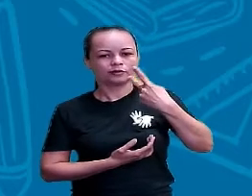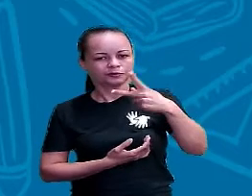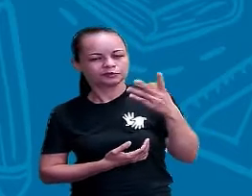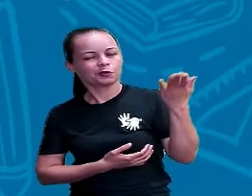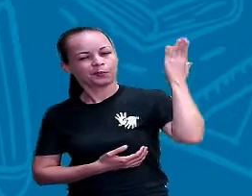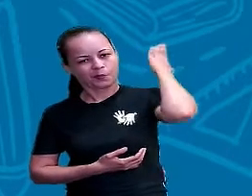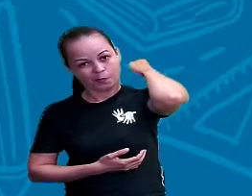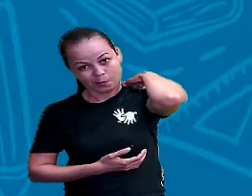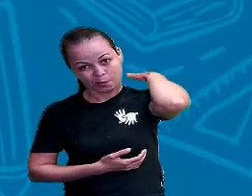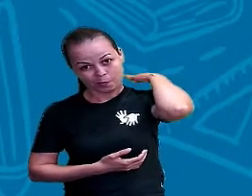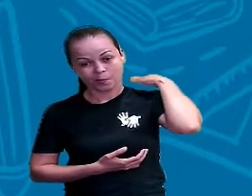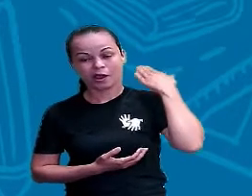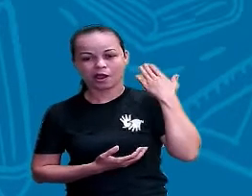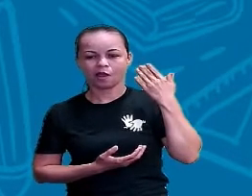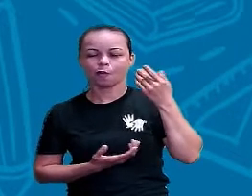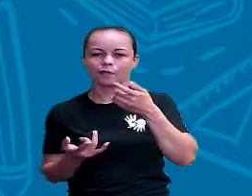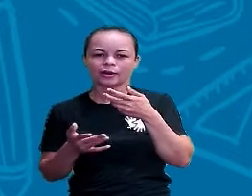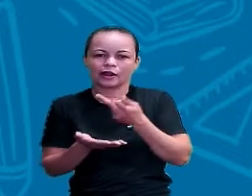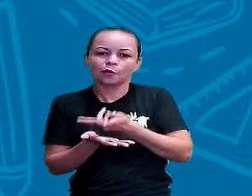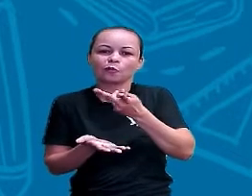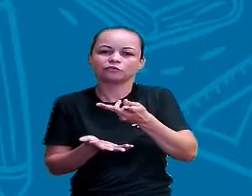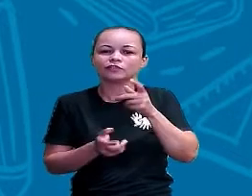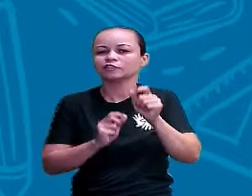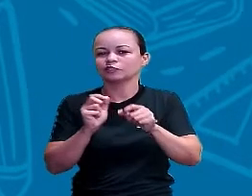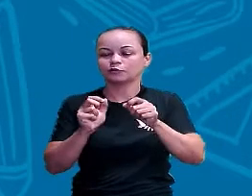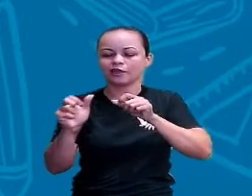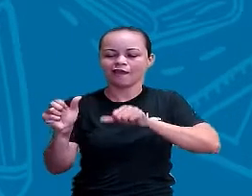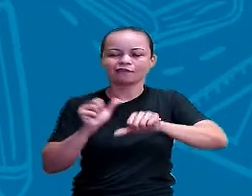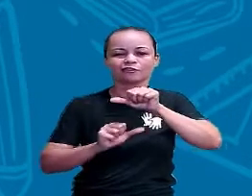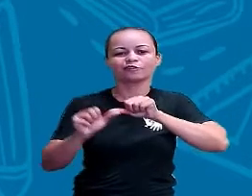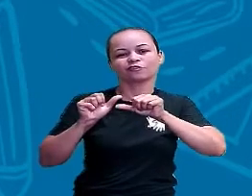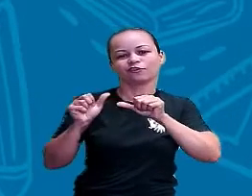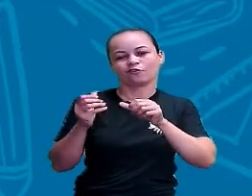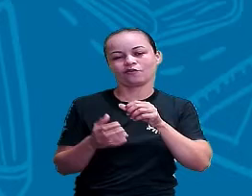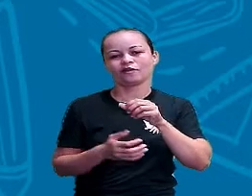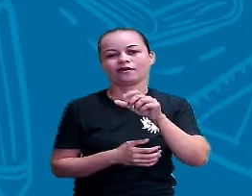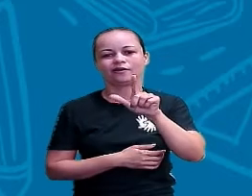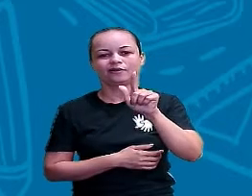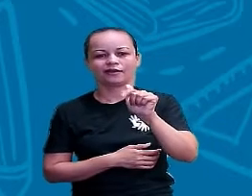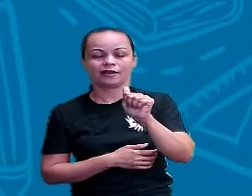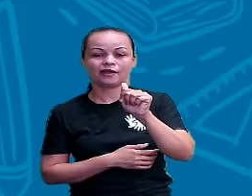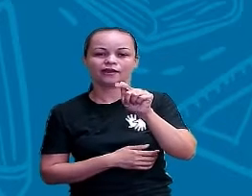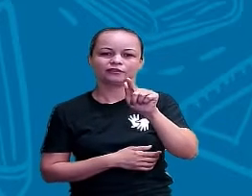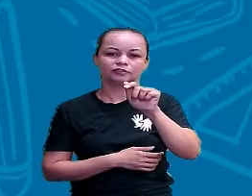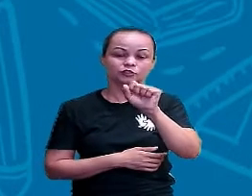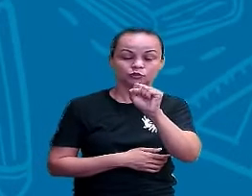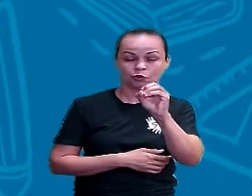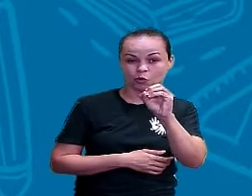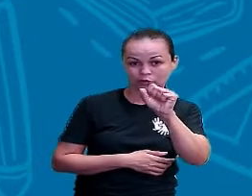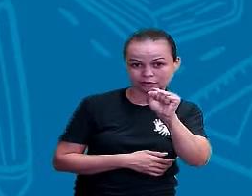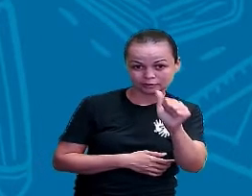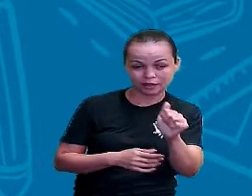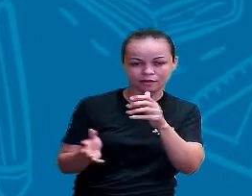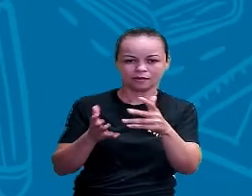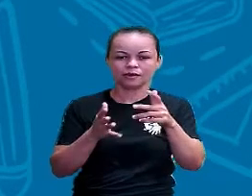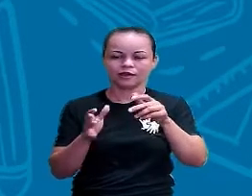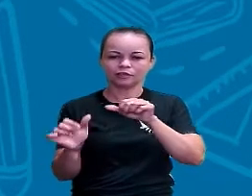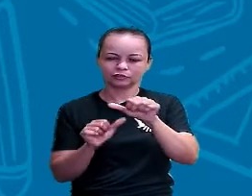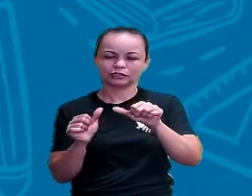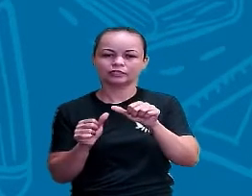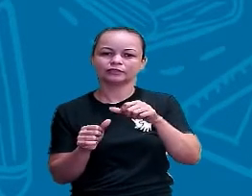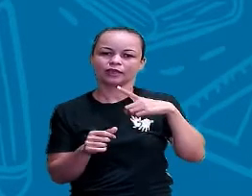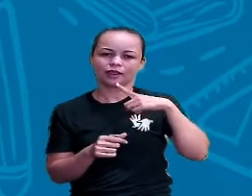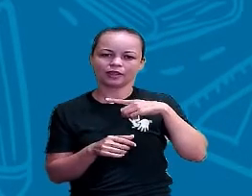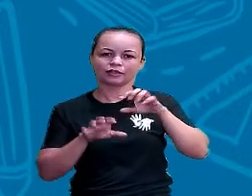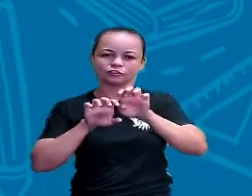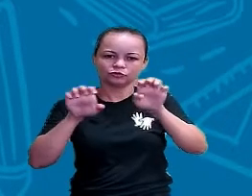seus pulmões, para acontecer aquela troca gasosa que eu tinha dito para vocês lá naquela estrutura que a gente chamou de alvéolo,